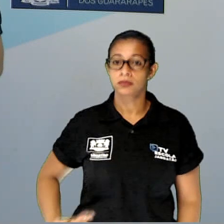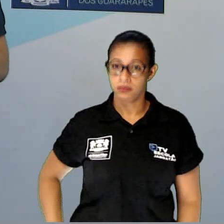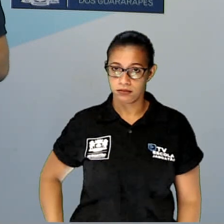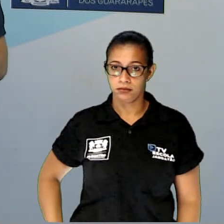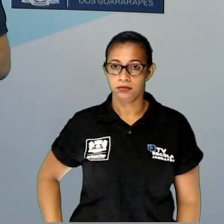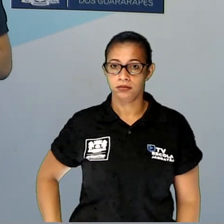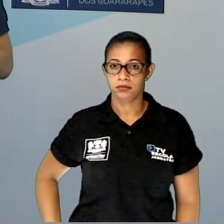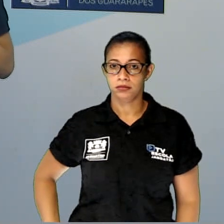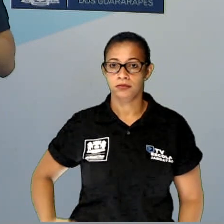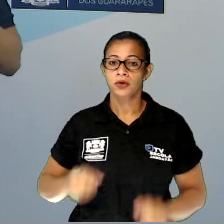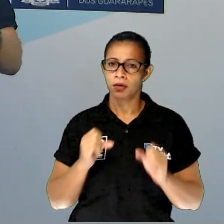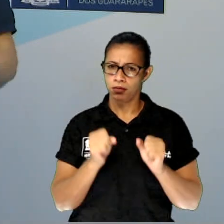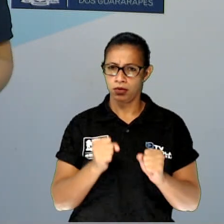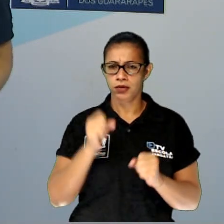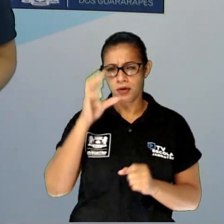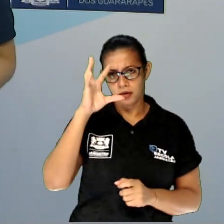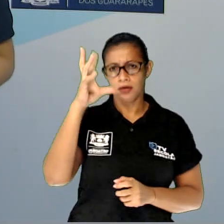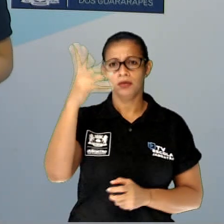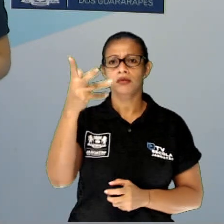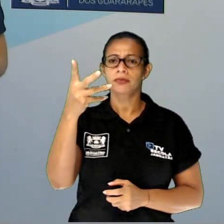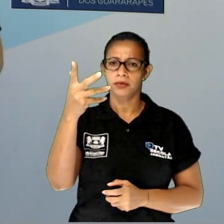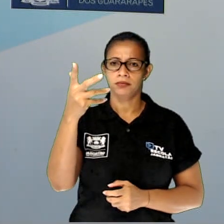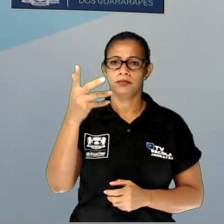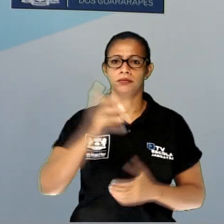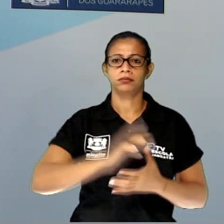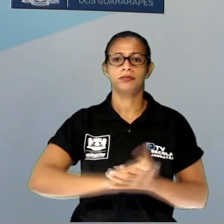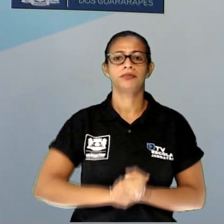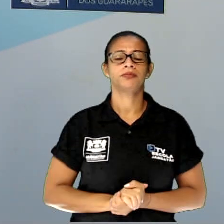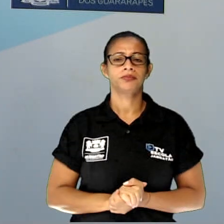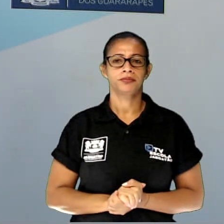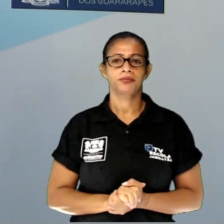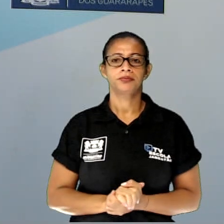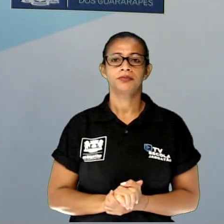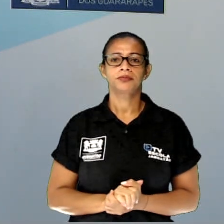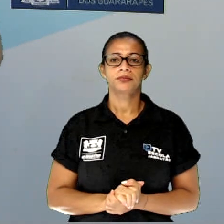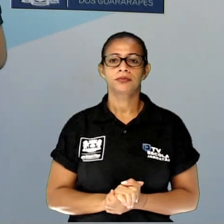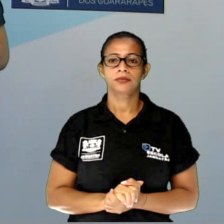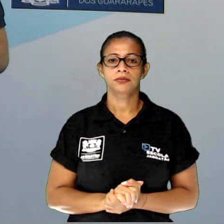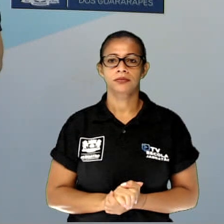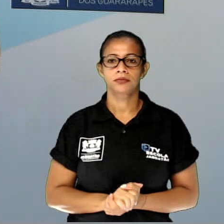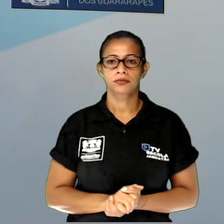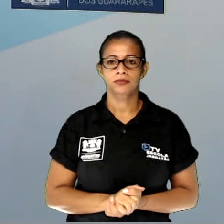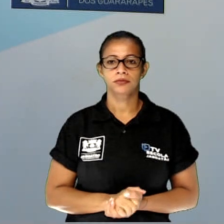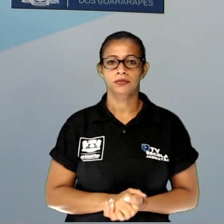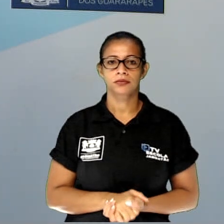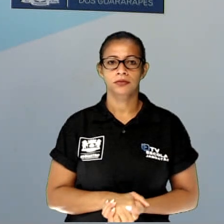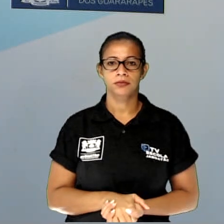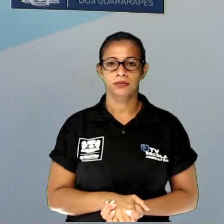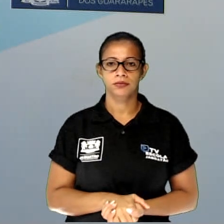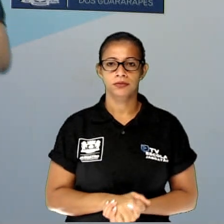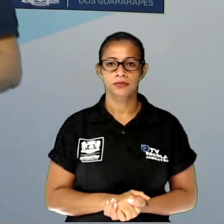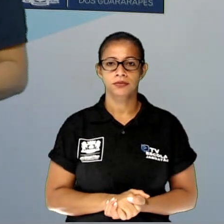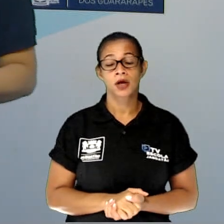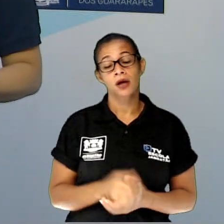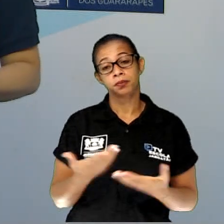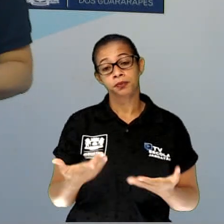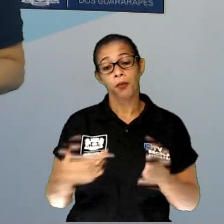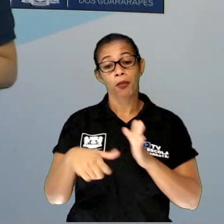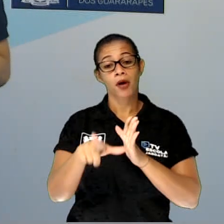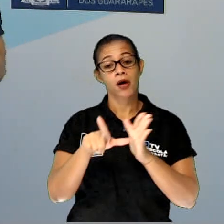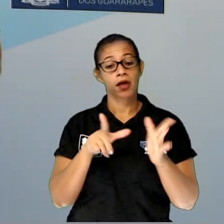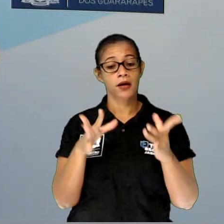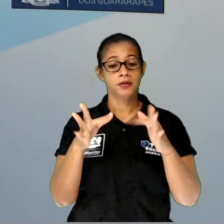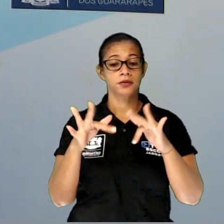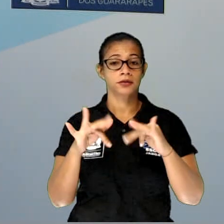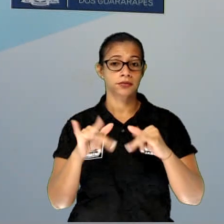essa crise financeira que ele deixou como herança. Tudo bem? Bom, antes de me despedir de vocês,